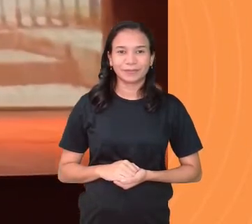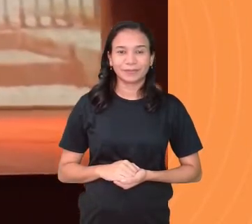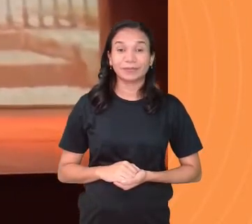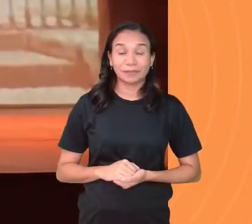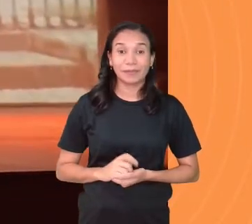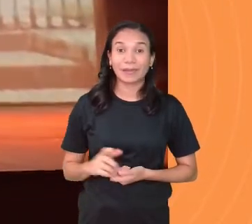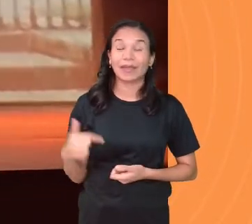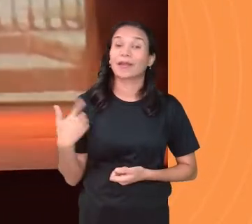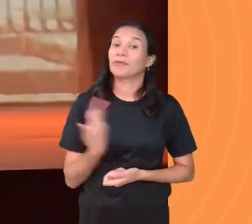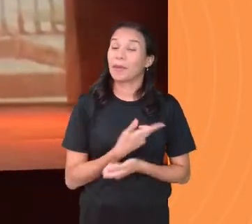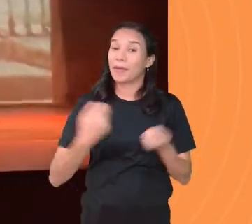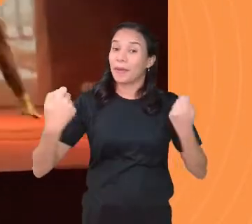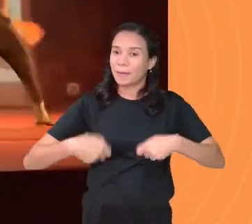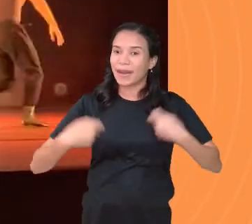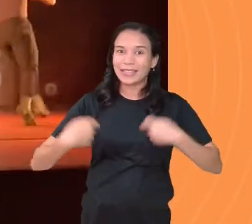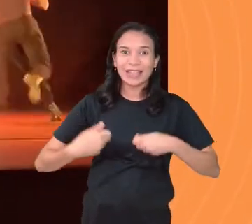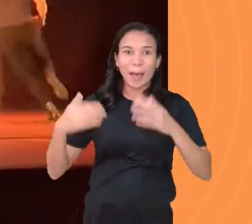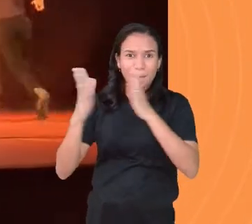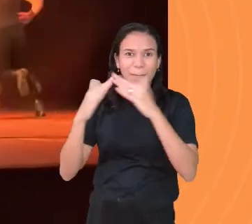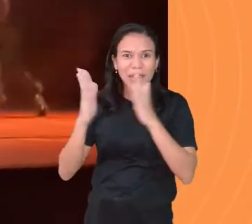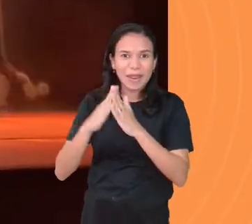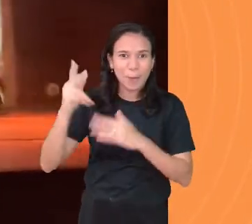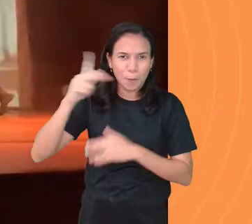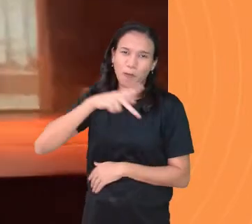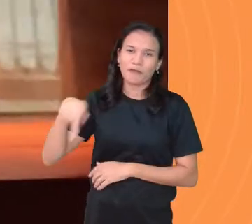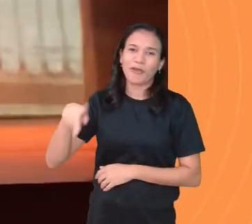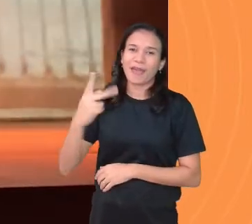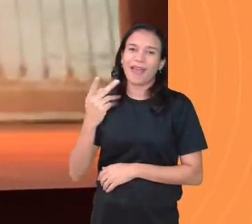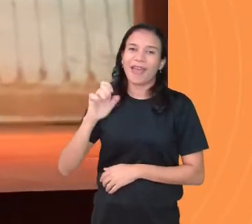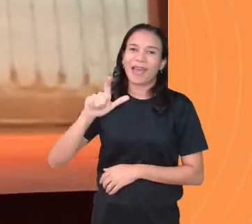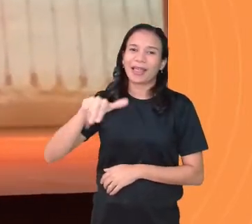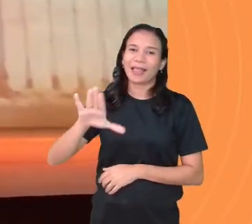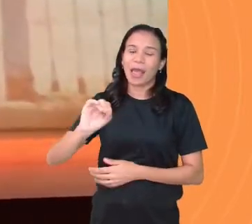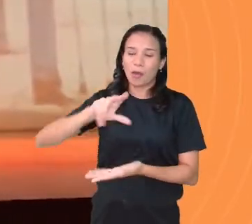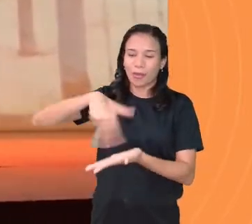A gente tem que fazer ela ainda dançar aqui ao vivo, Eu acho também. né?